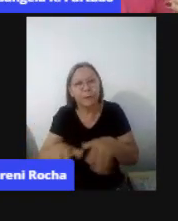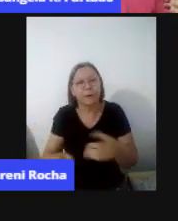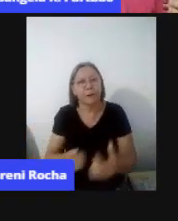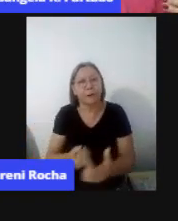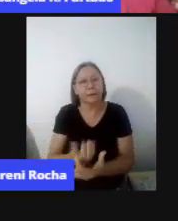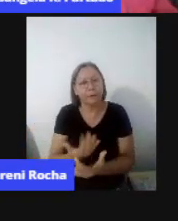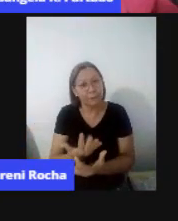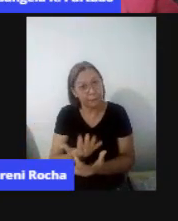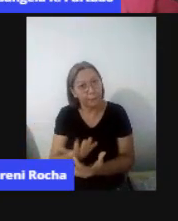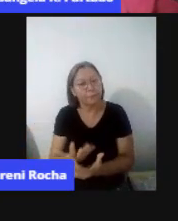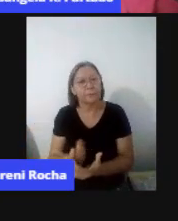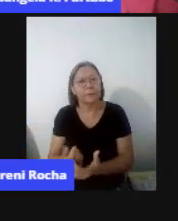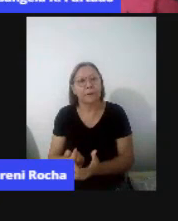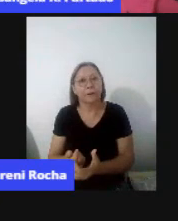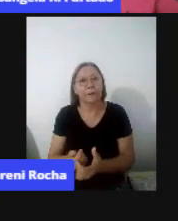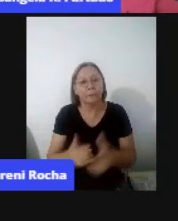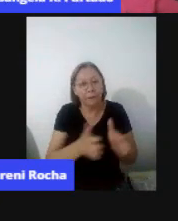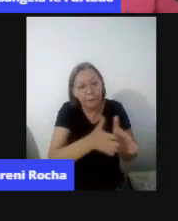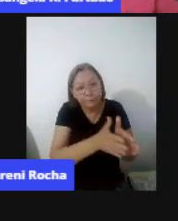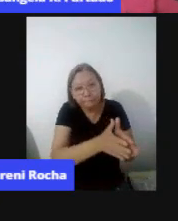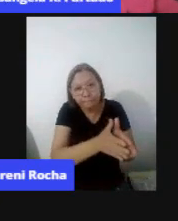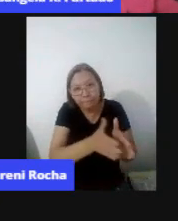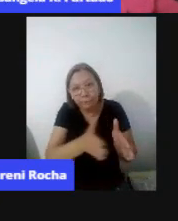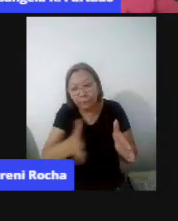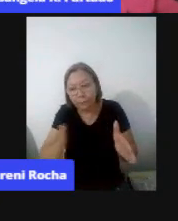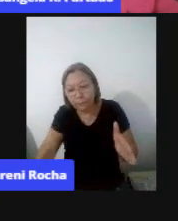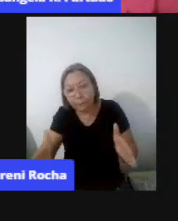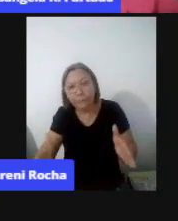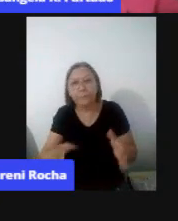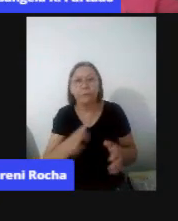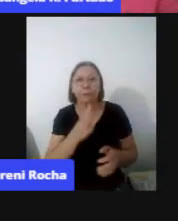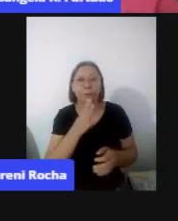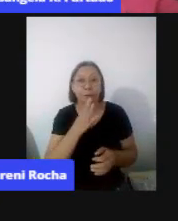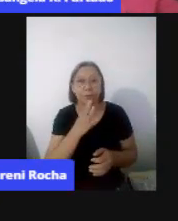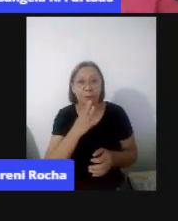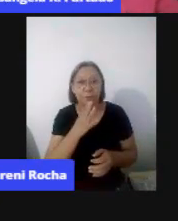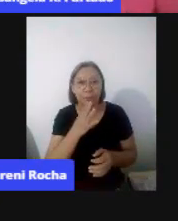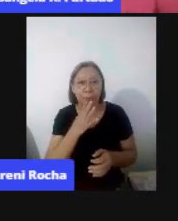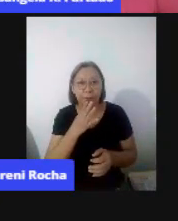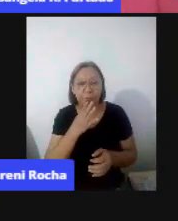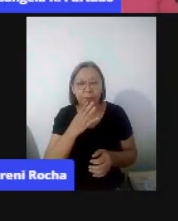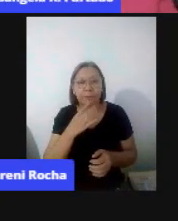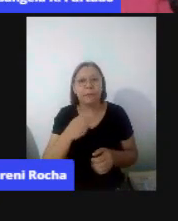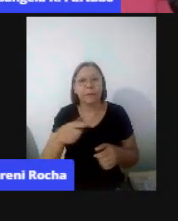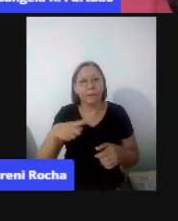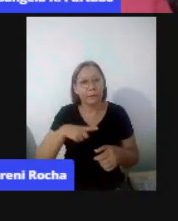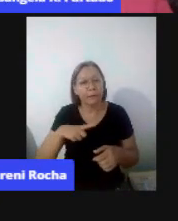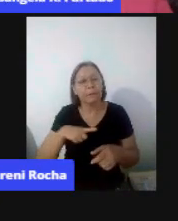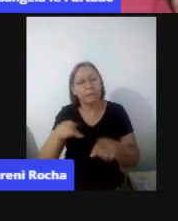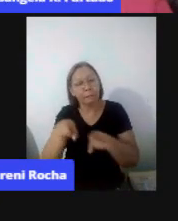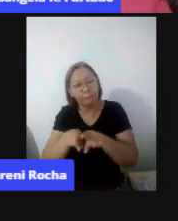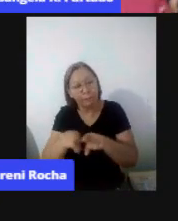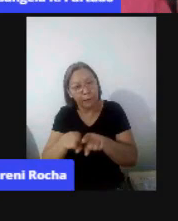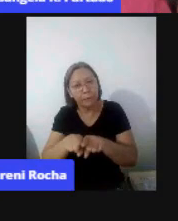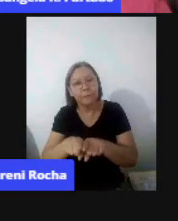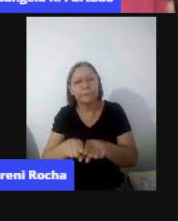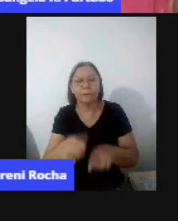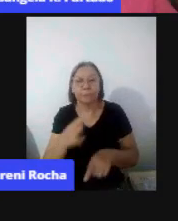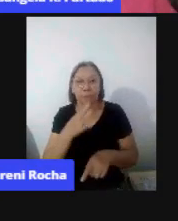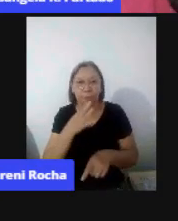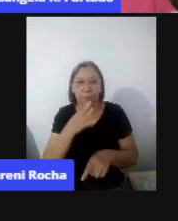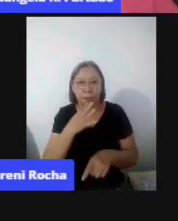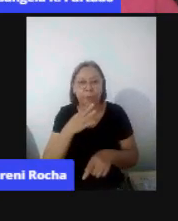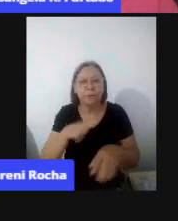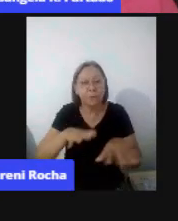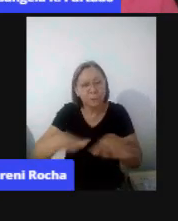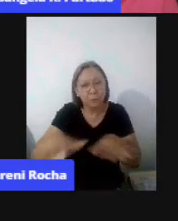além do processo do conhecimento de alfabetização, que tem o conhecimento também do movimento. Tá certo? Tá